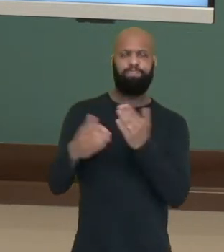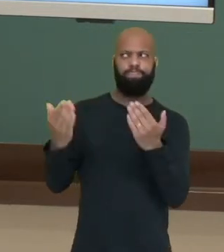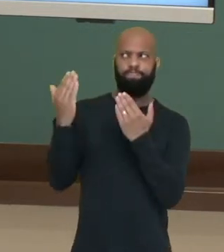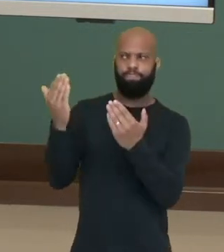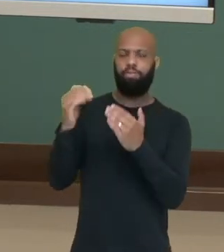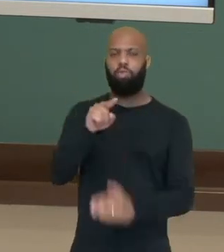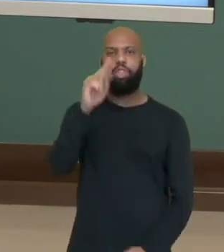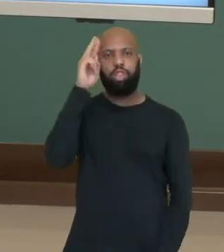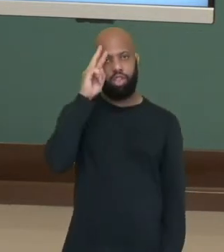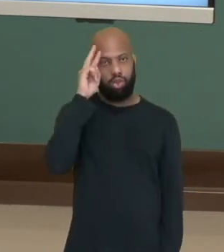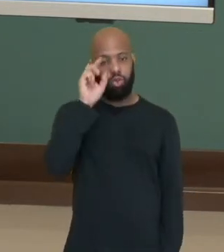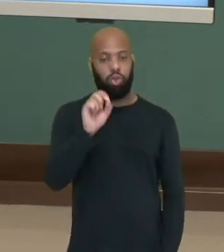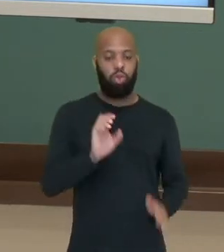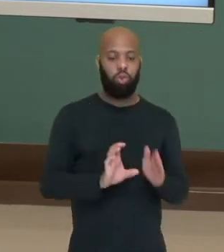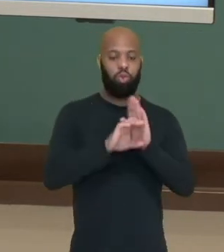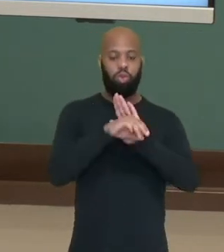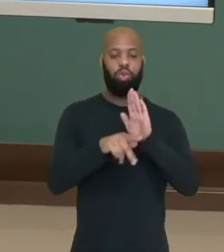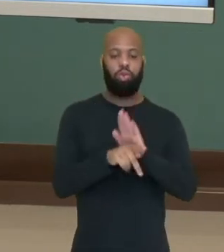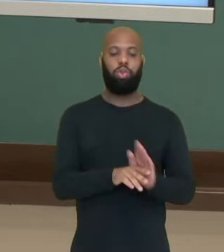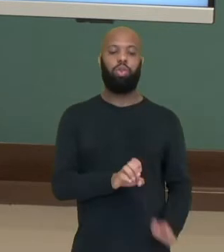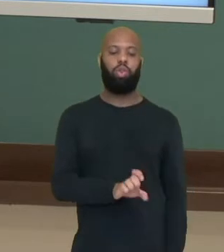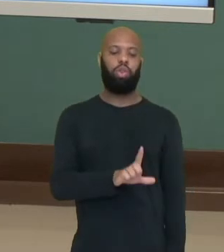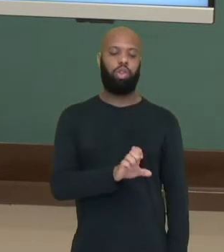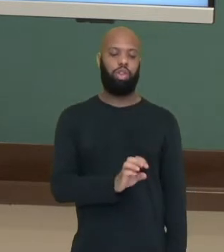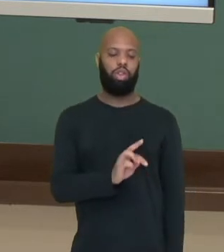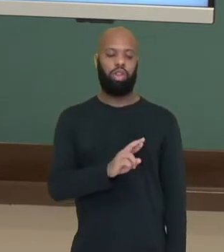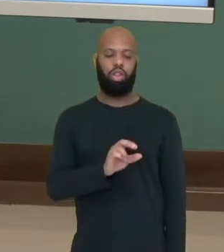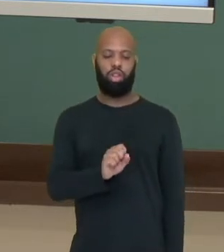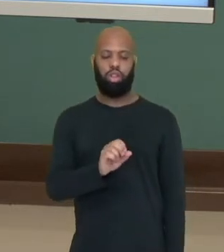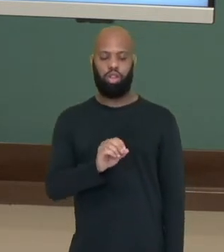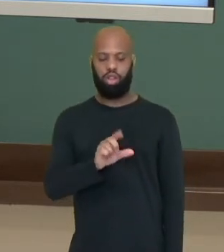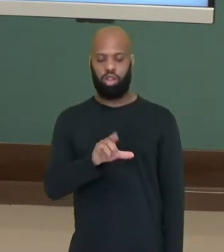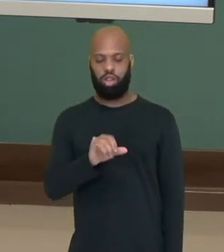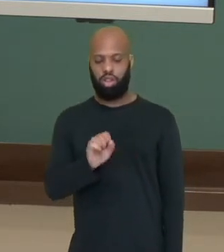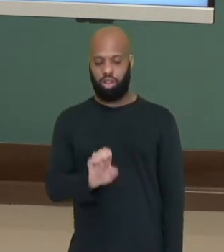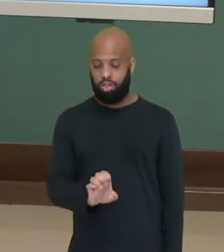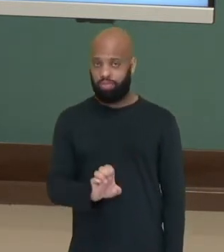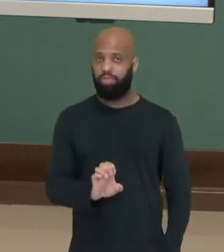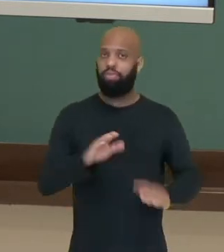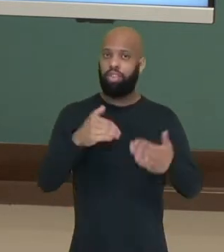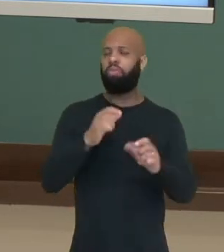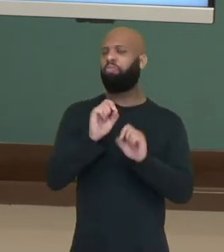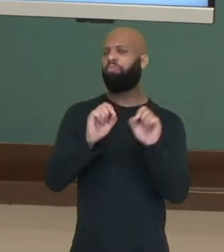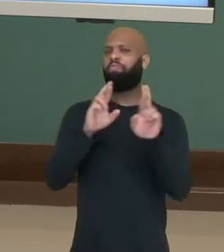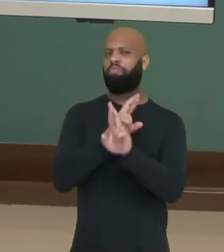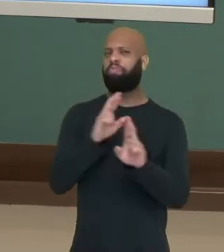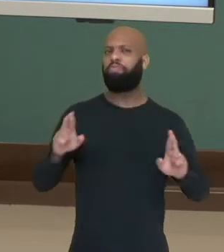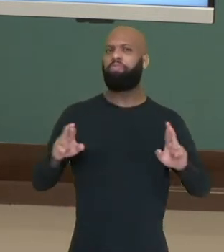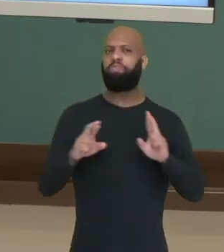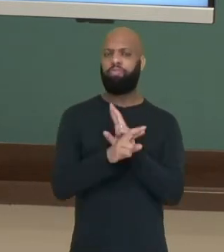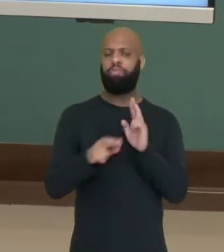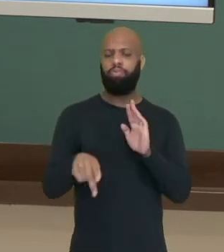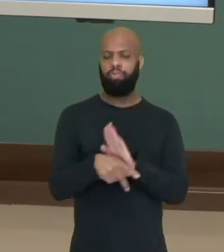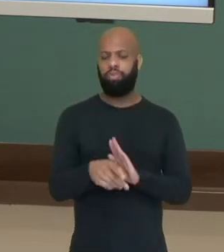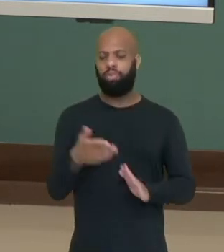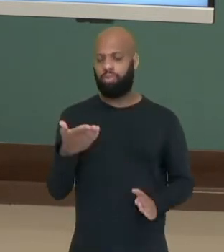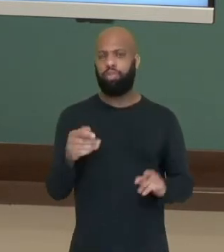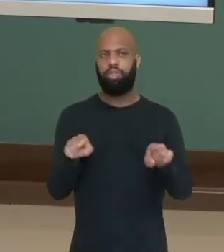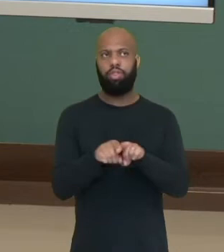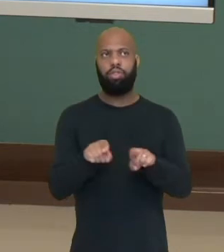se lembra qual o conceito de eletrólise em solução aquosa? Será que a relação entre a eletrólise e